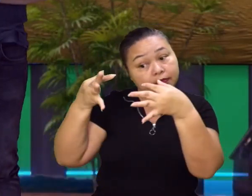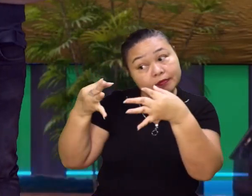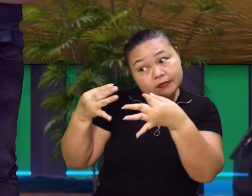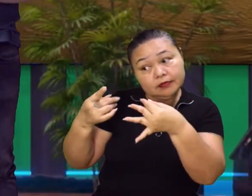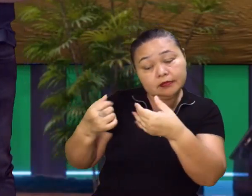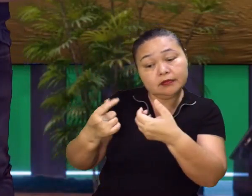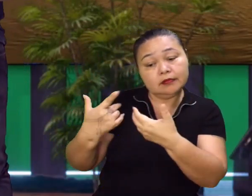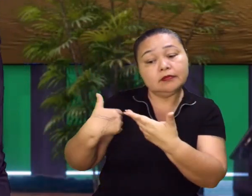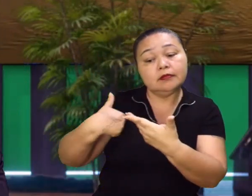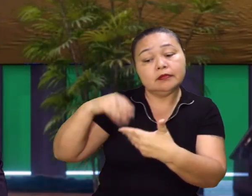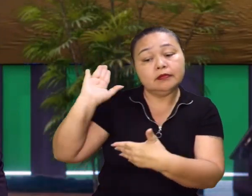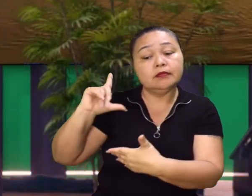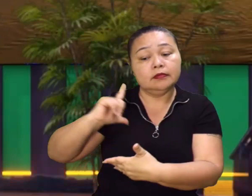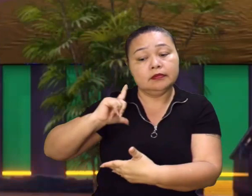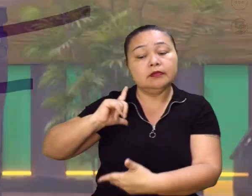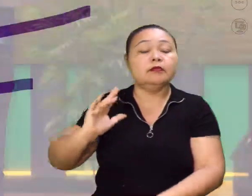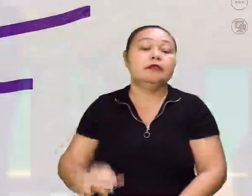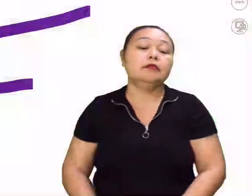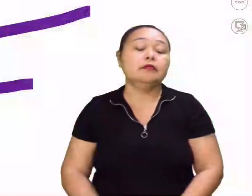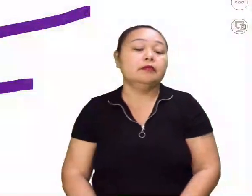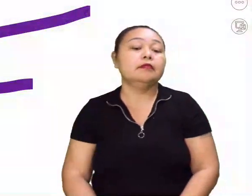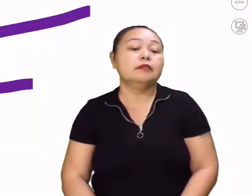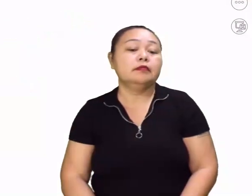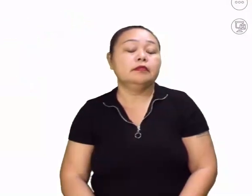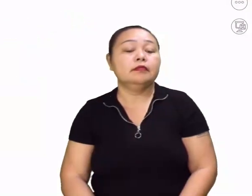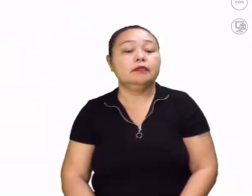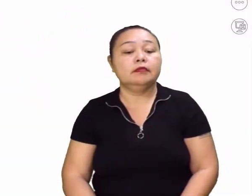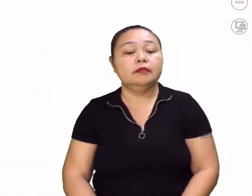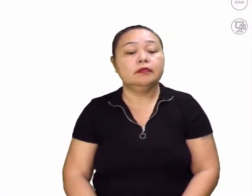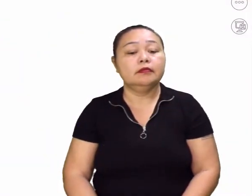fazer. Beleza? Vamos lá no quadro.